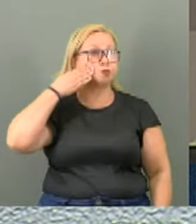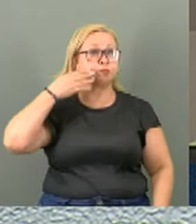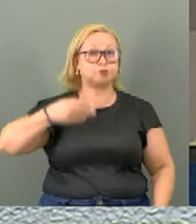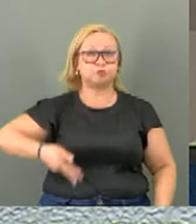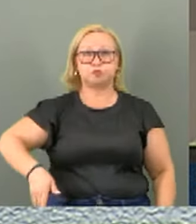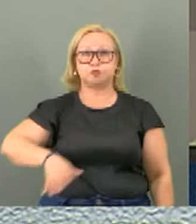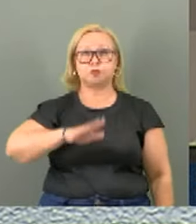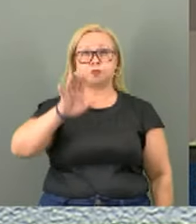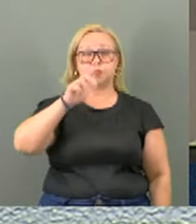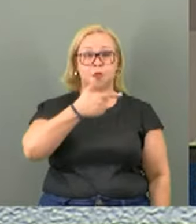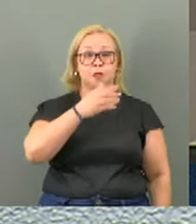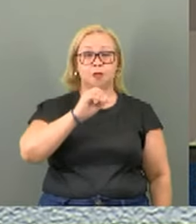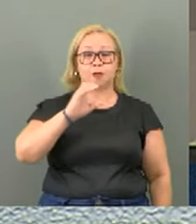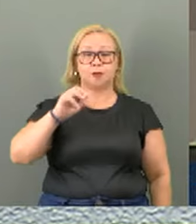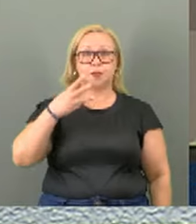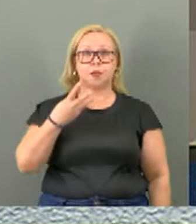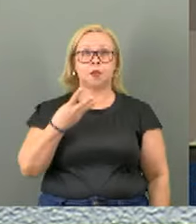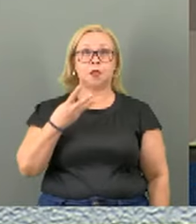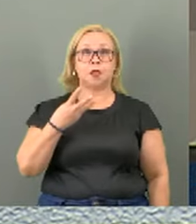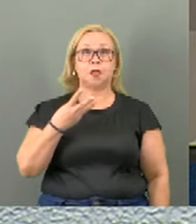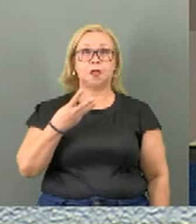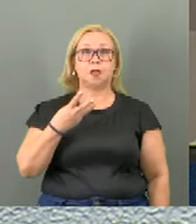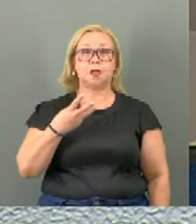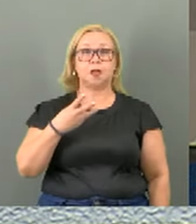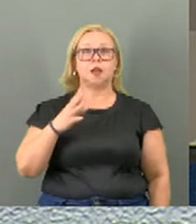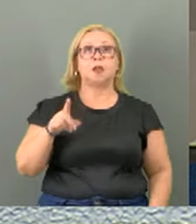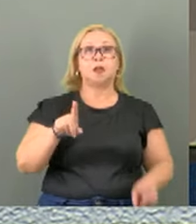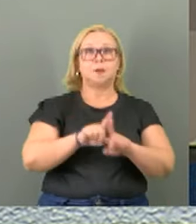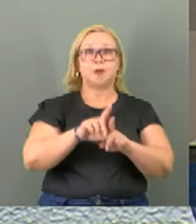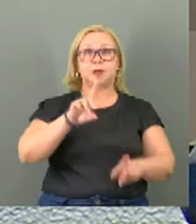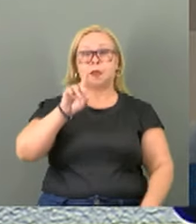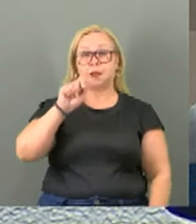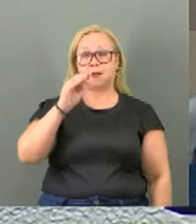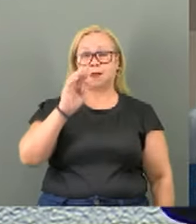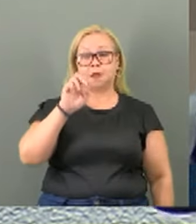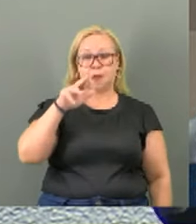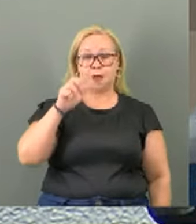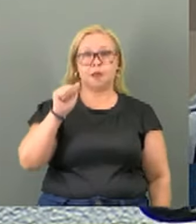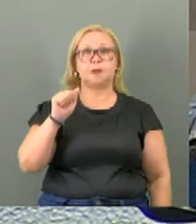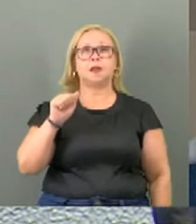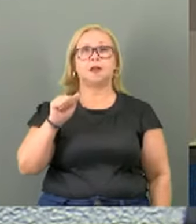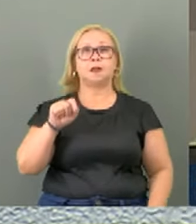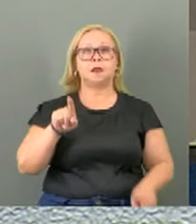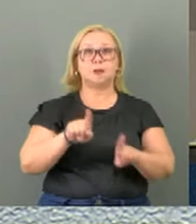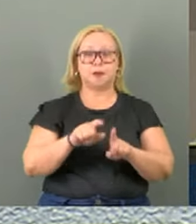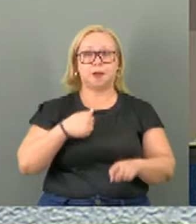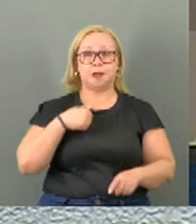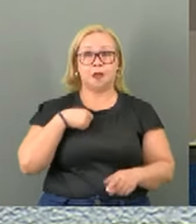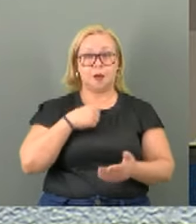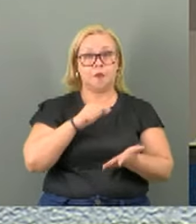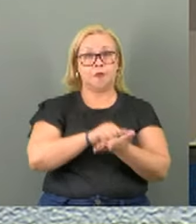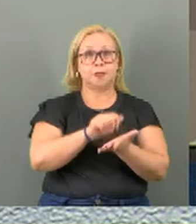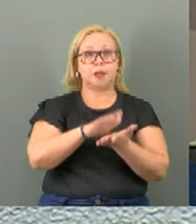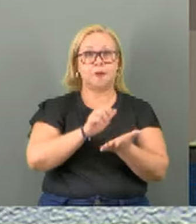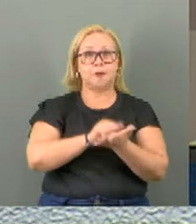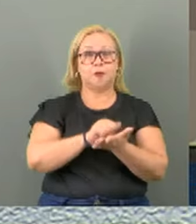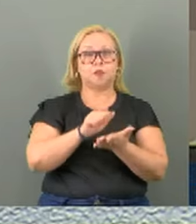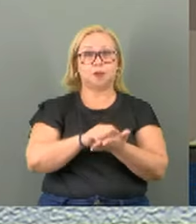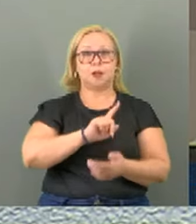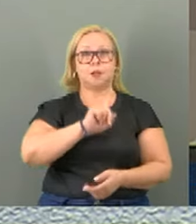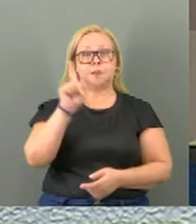Em 2003, o do José Luiz da Atena com a Band, eu que fiz, inclusive fiz a multa rescisória. Então,